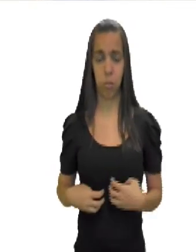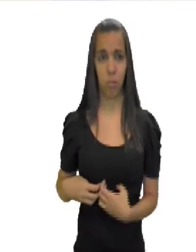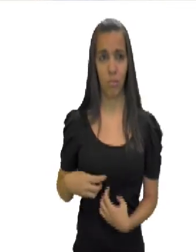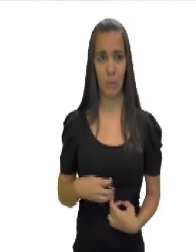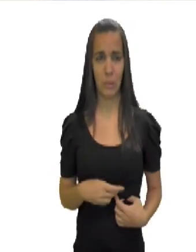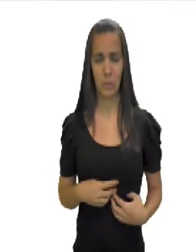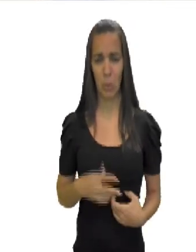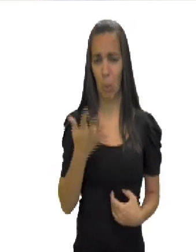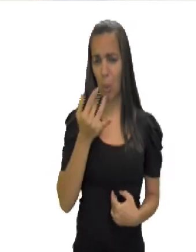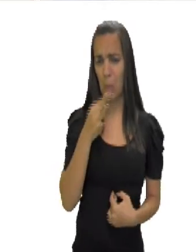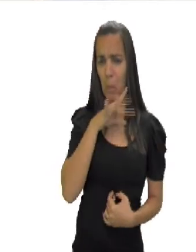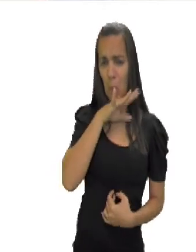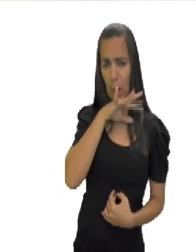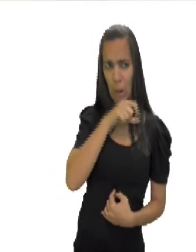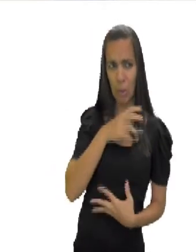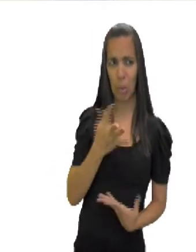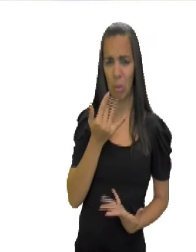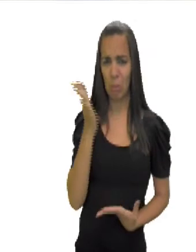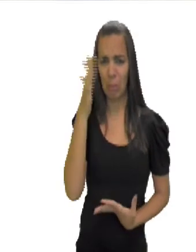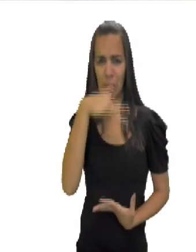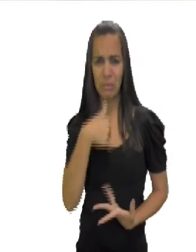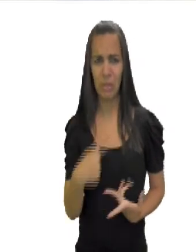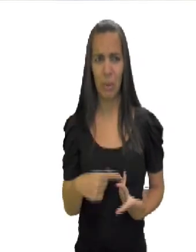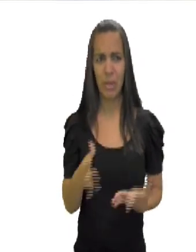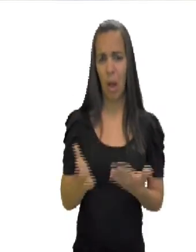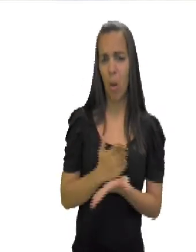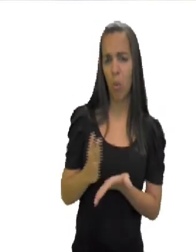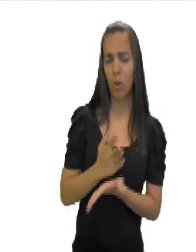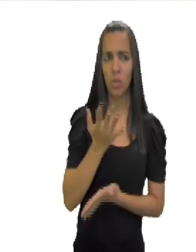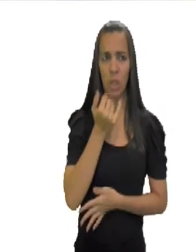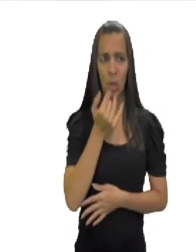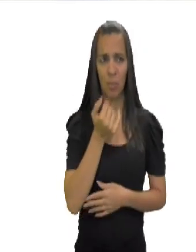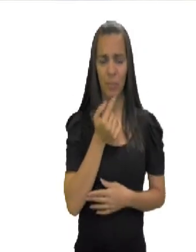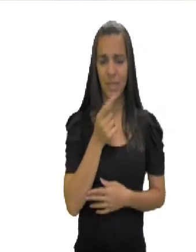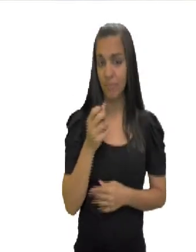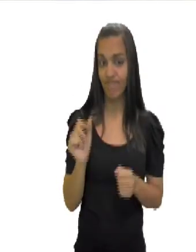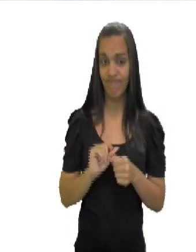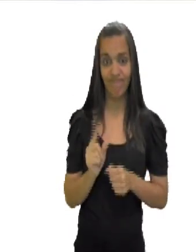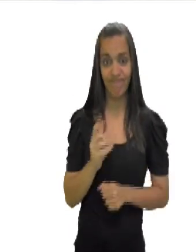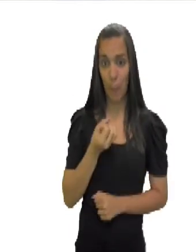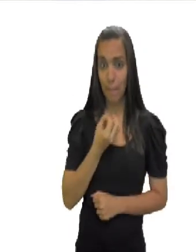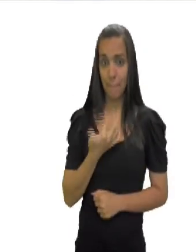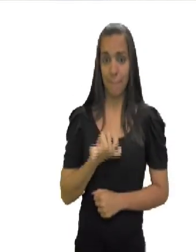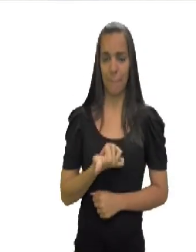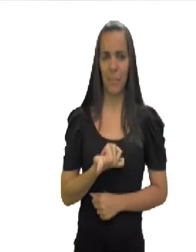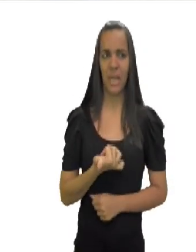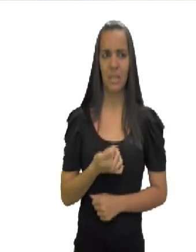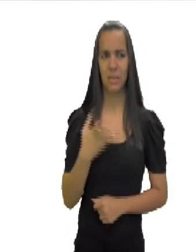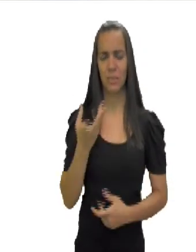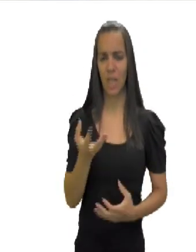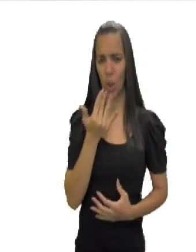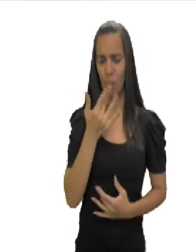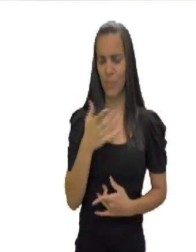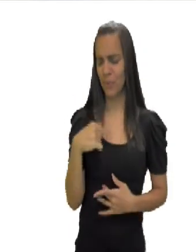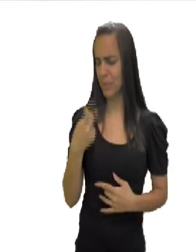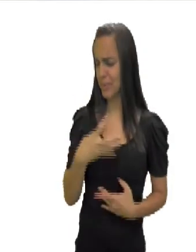que o irritam. Se você ingeriu alguma coisa que não fez bem lá no